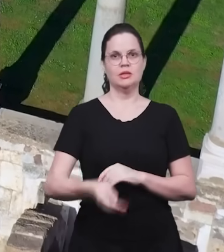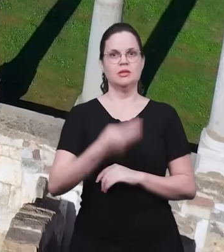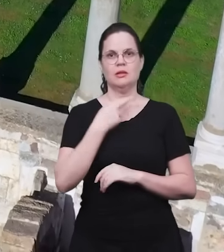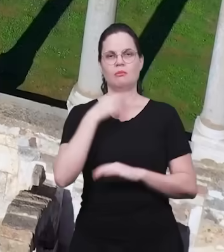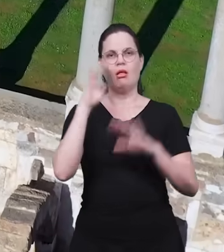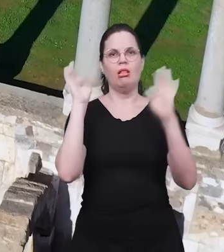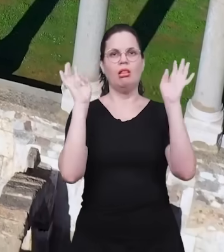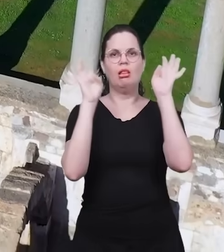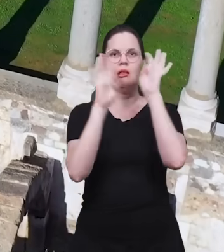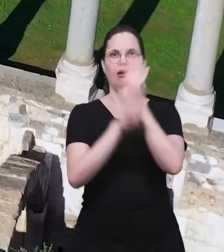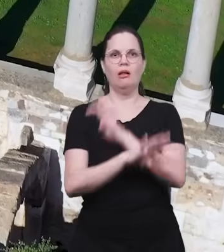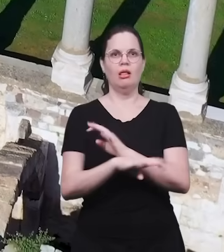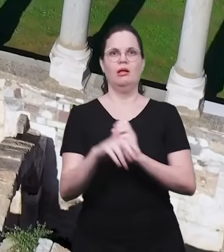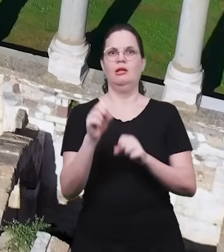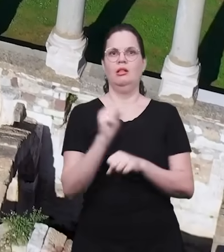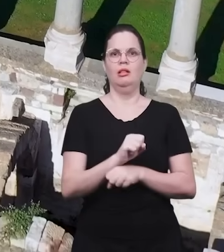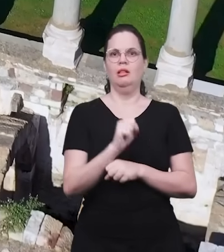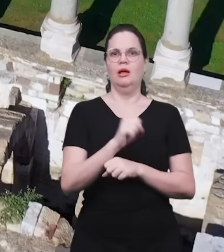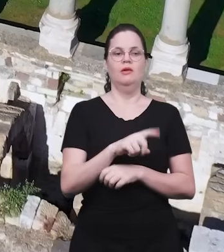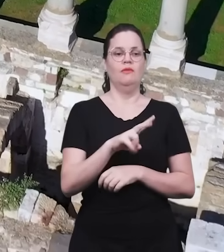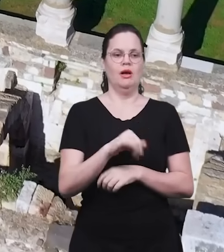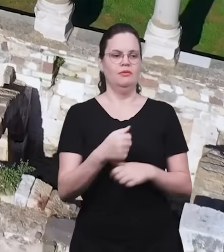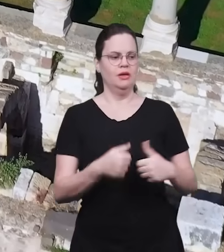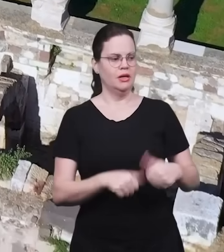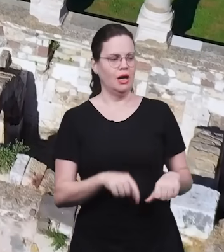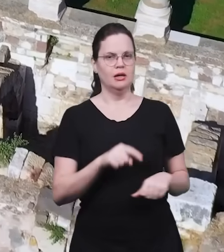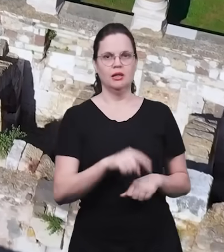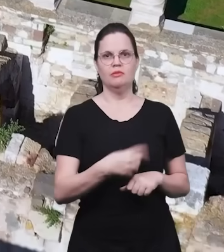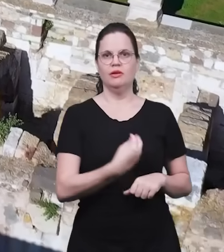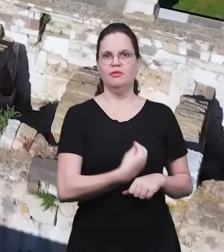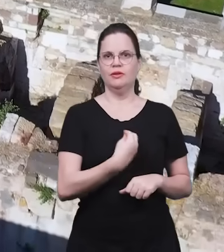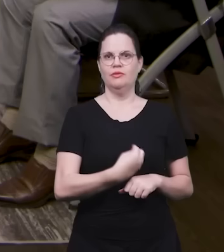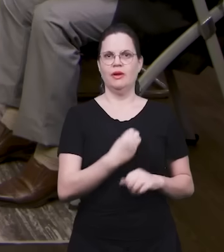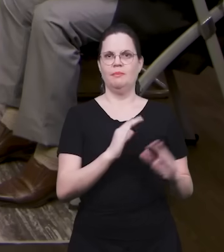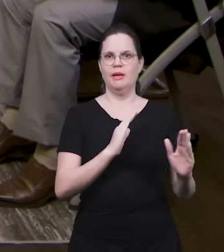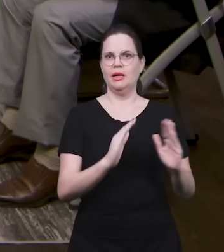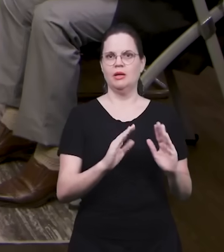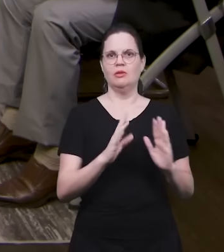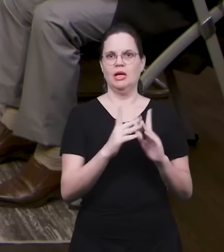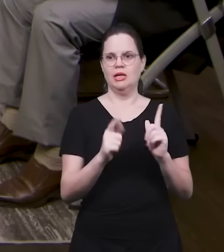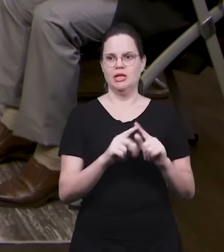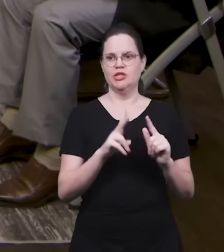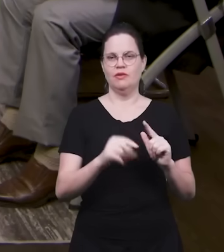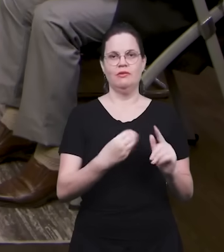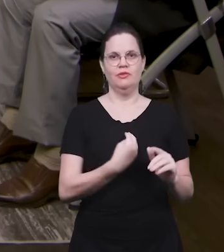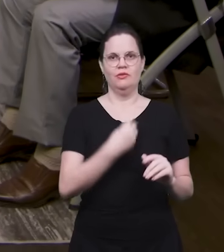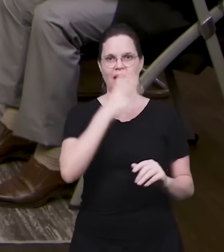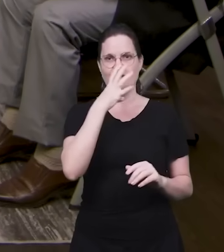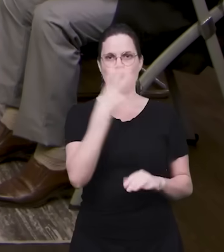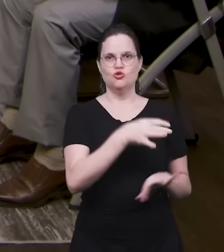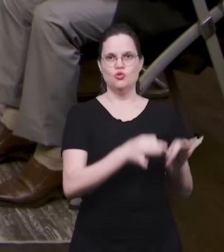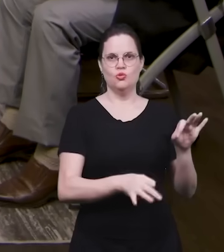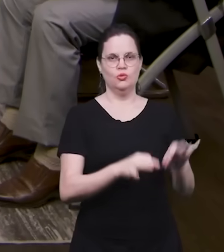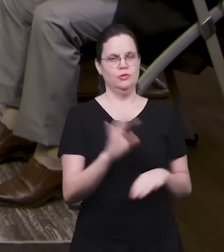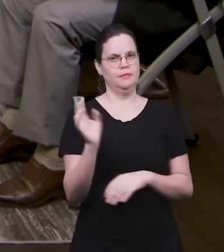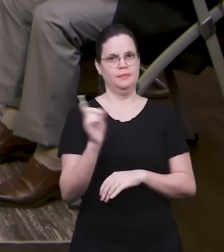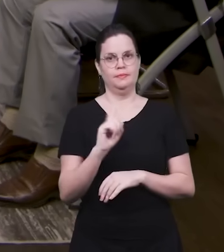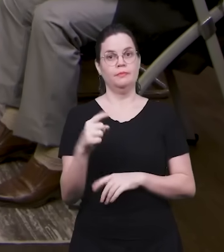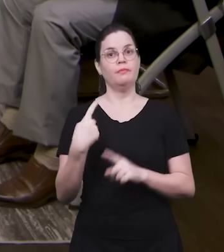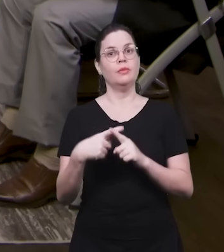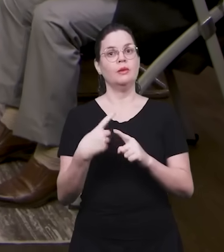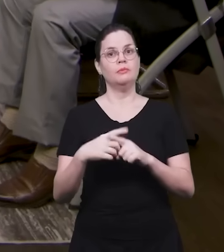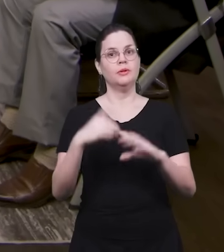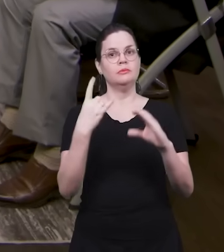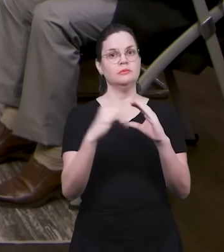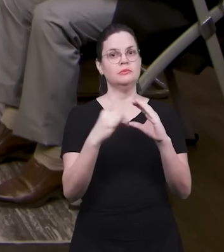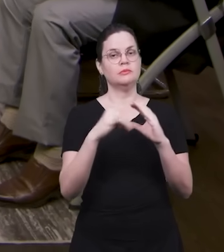sendo enganada de que ela vai ficar para passar pela grande tribulação. Por que os elementos, o